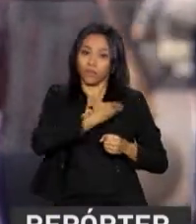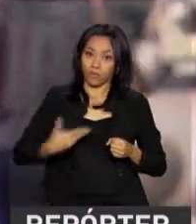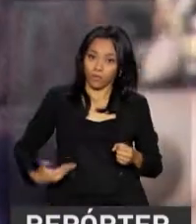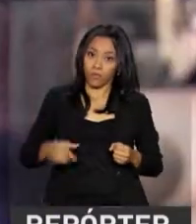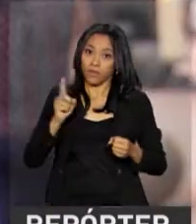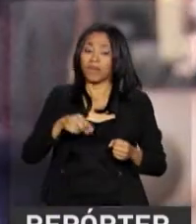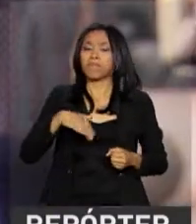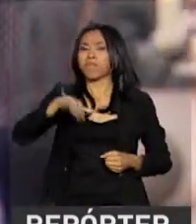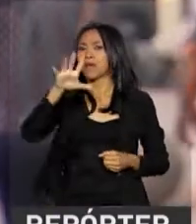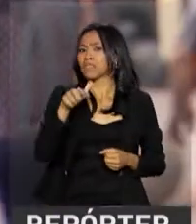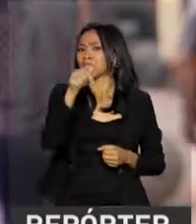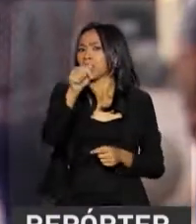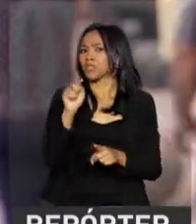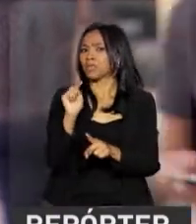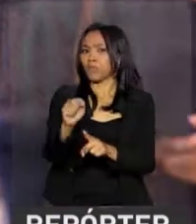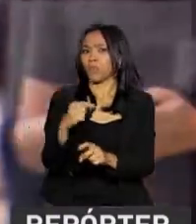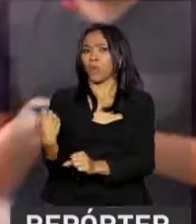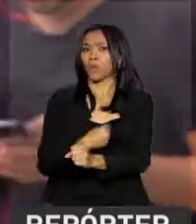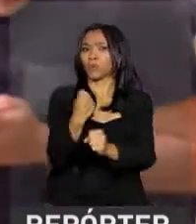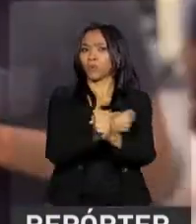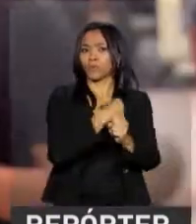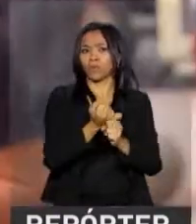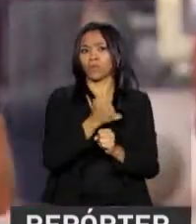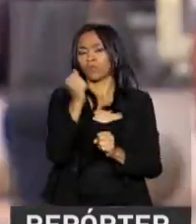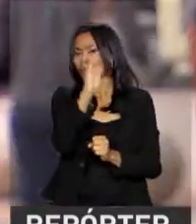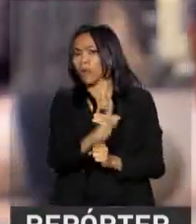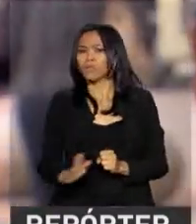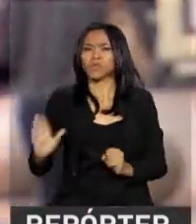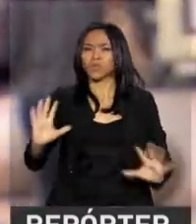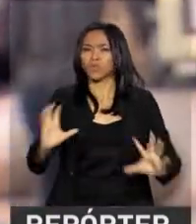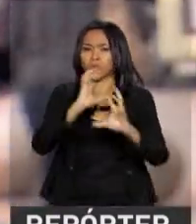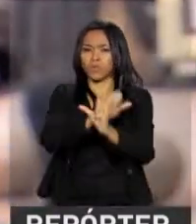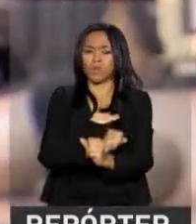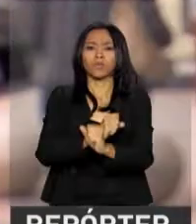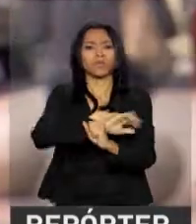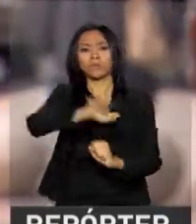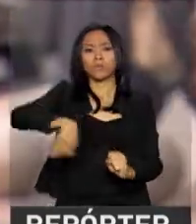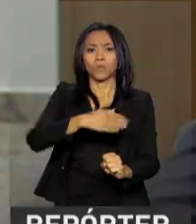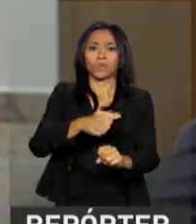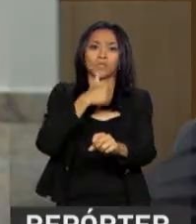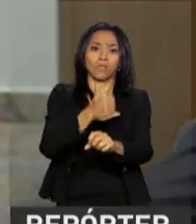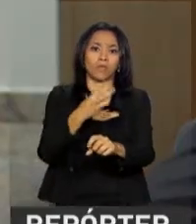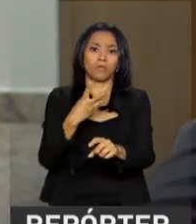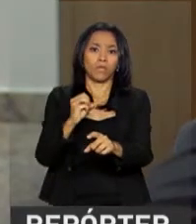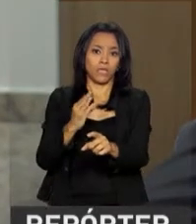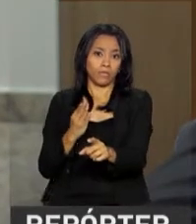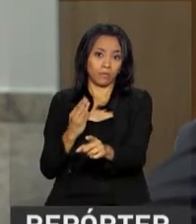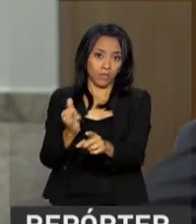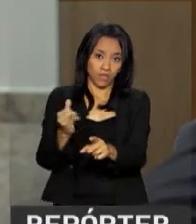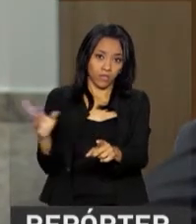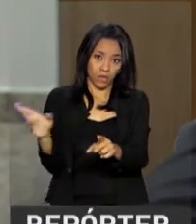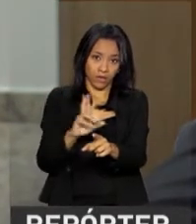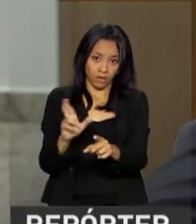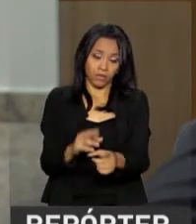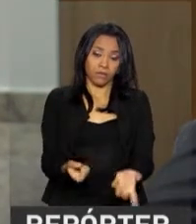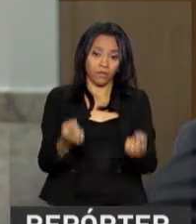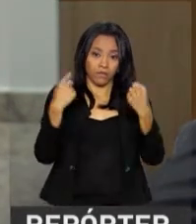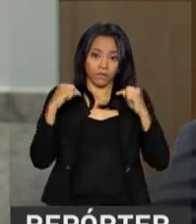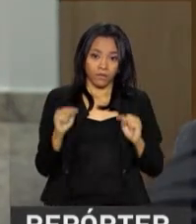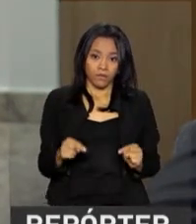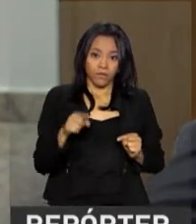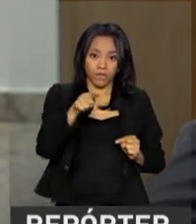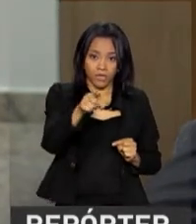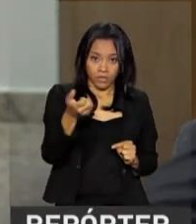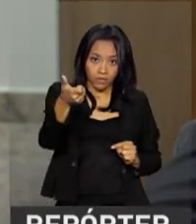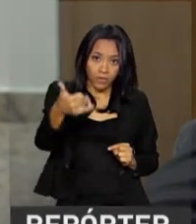em todo o brasil os investimentos chegam a 130 bilhões de reais o que é importante o que é extremamente